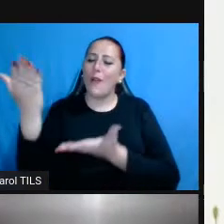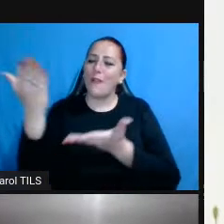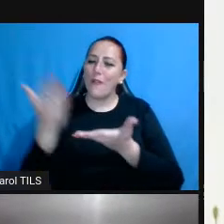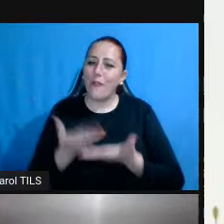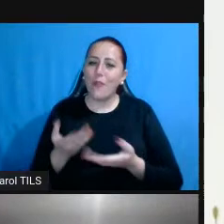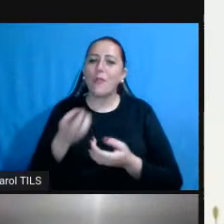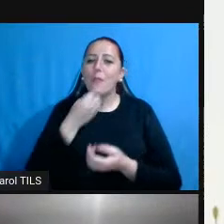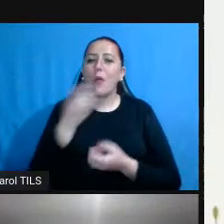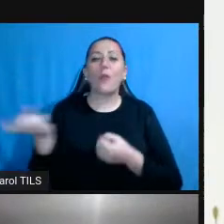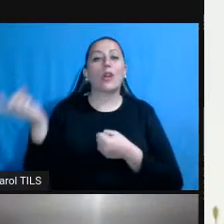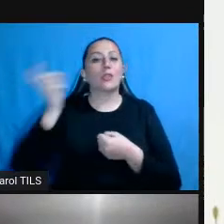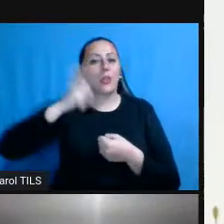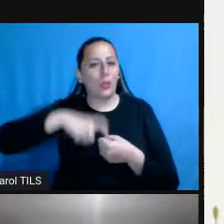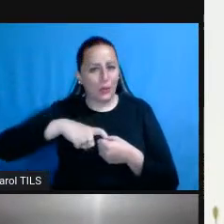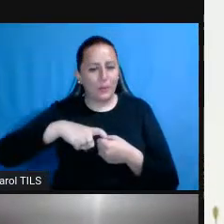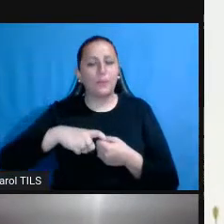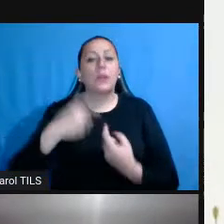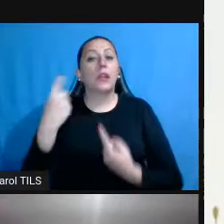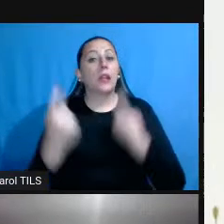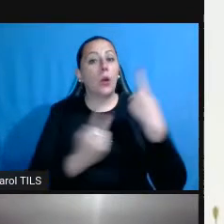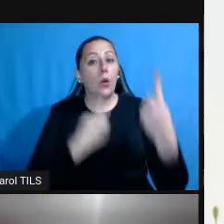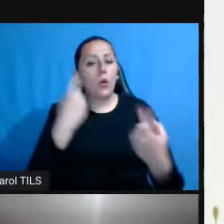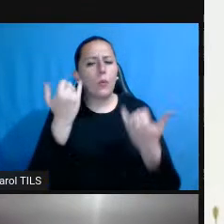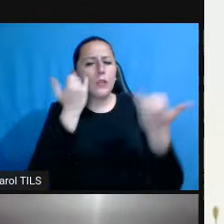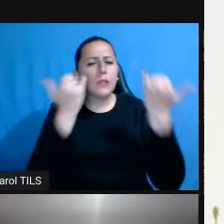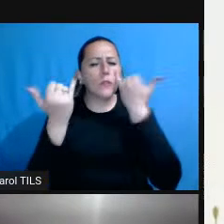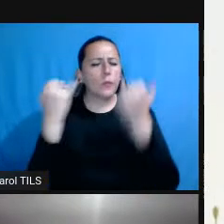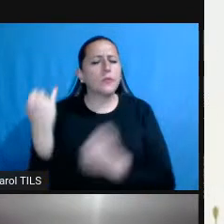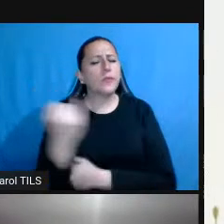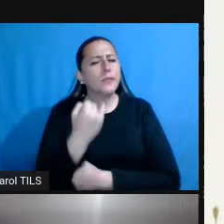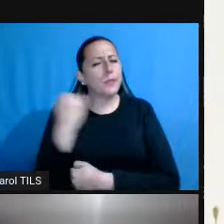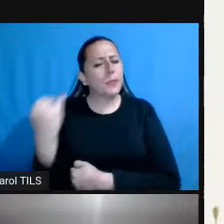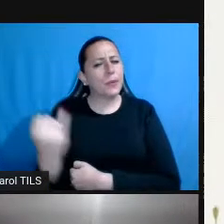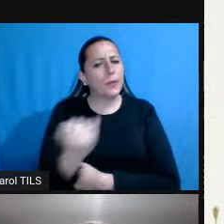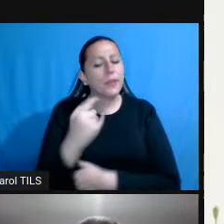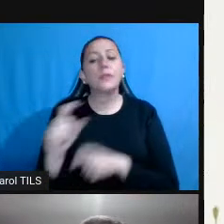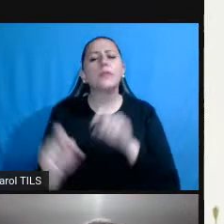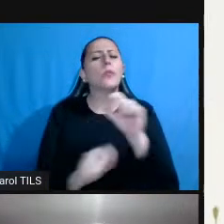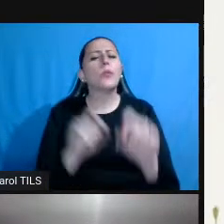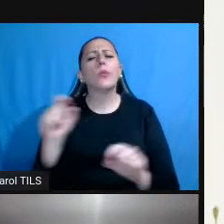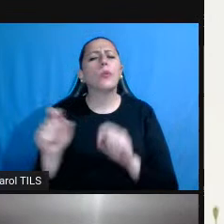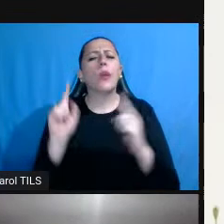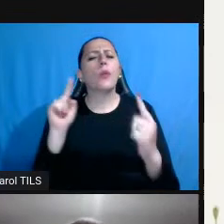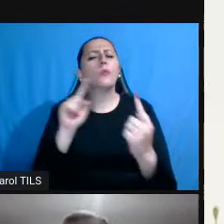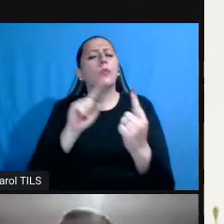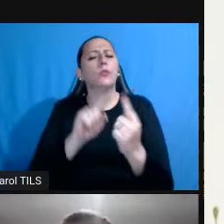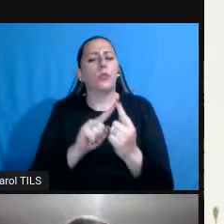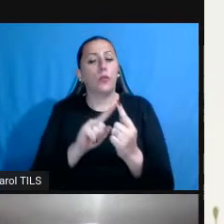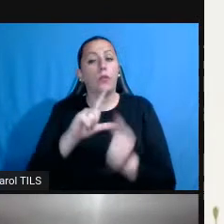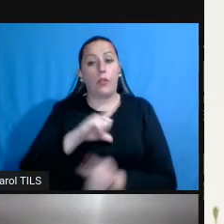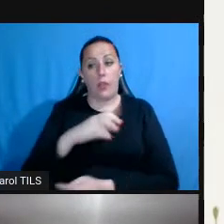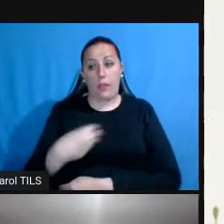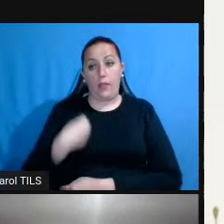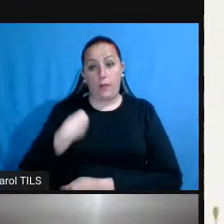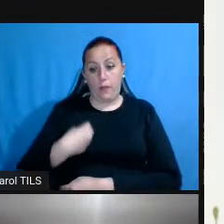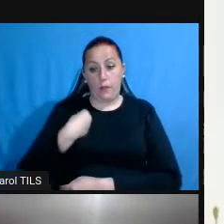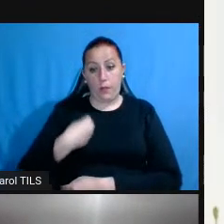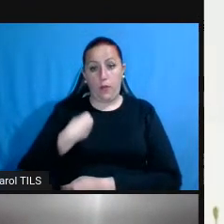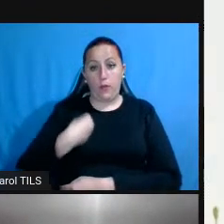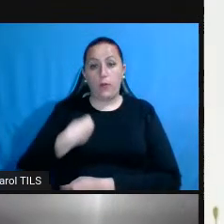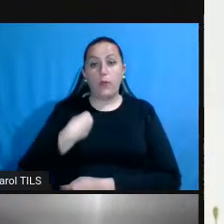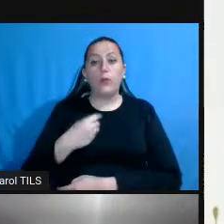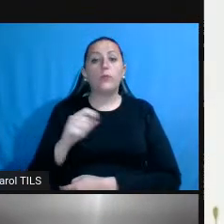algumas questões importantes para que possamos, né? Então, estar enfrentando esse